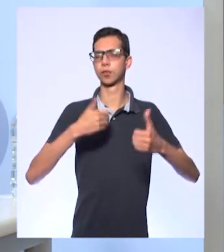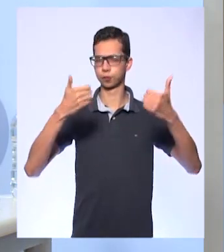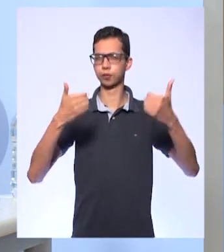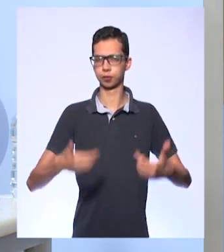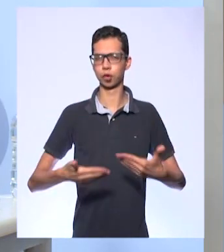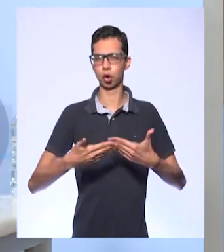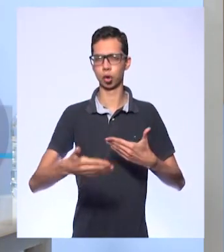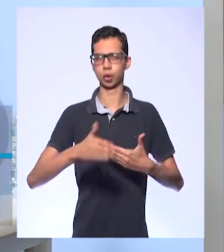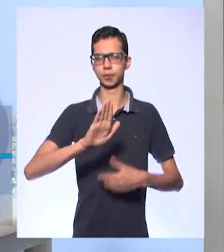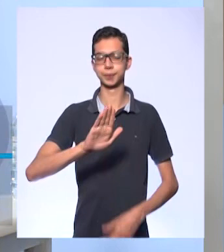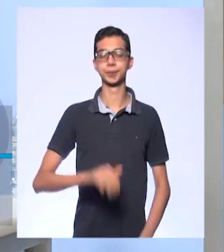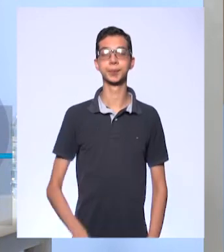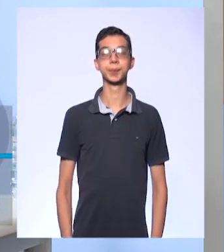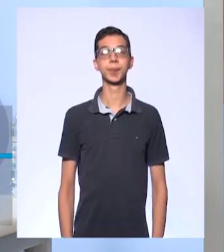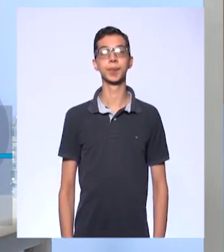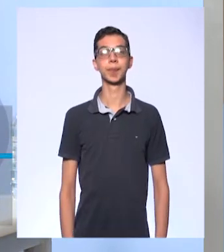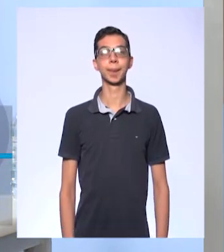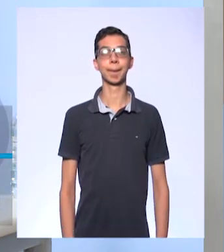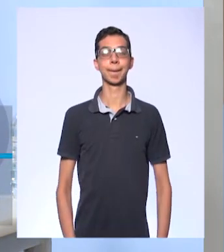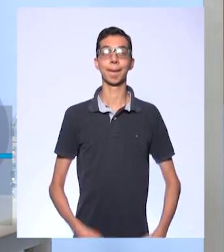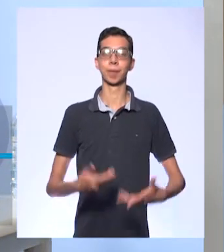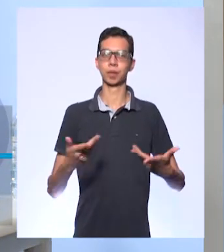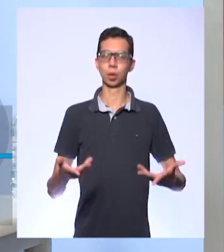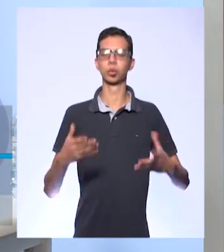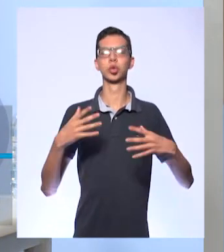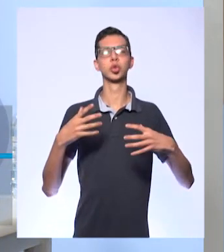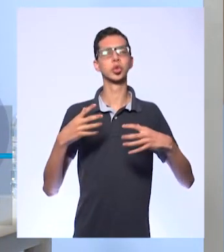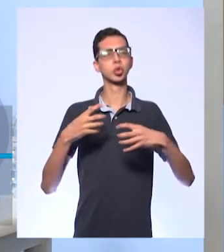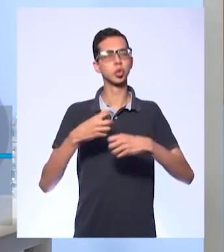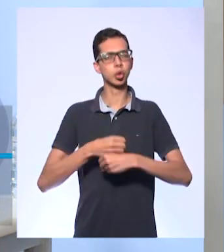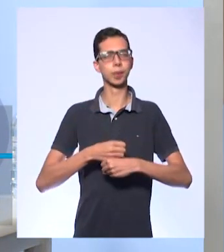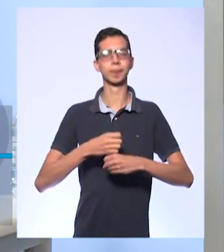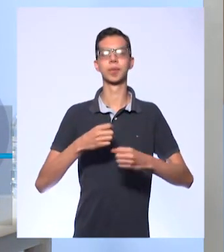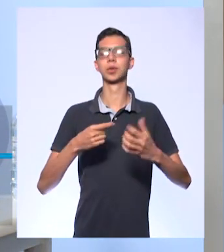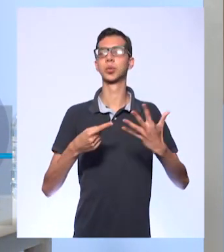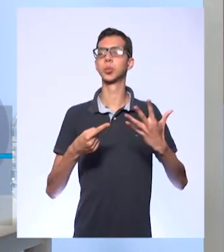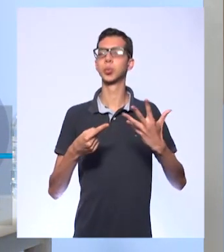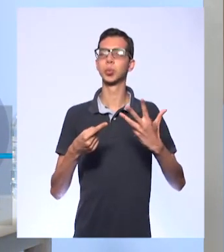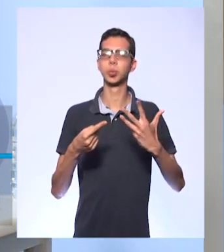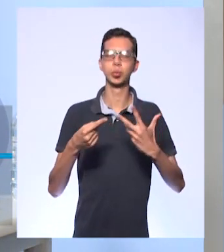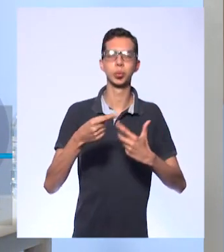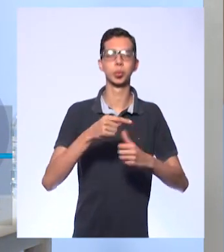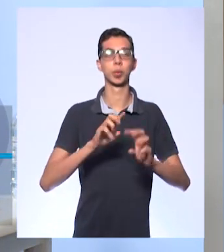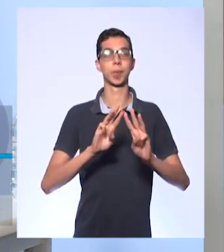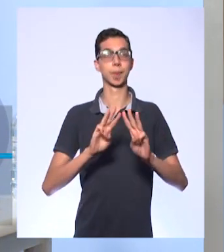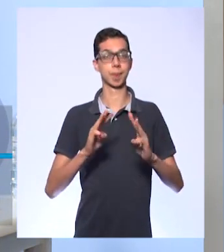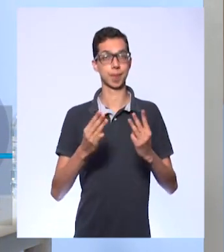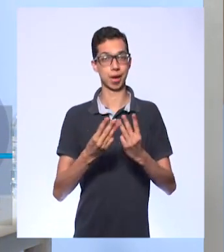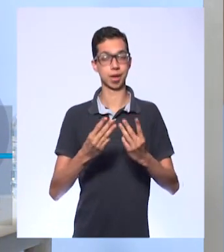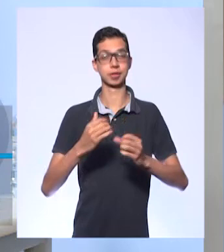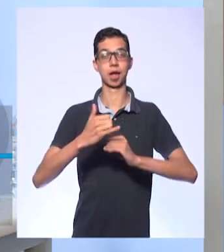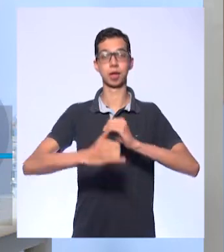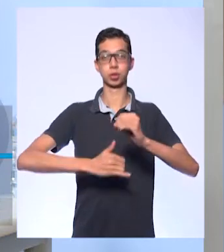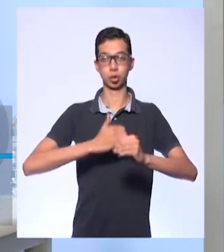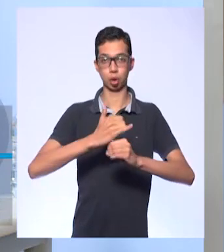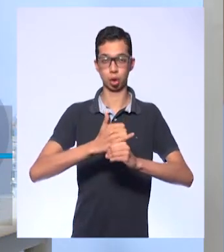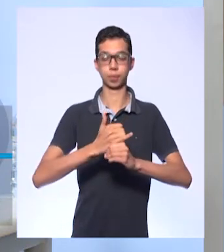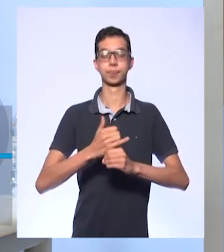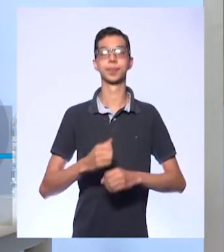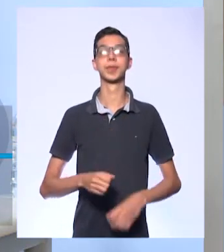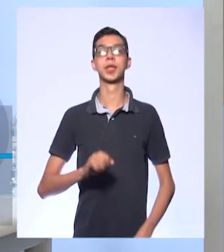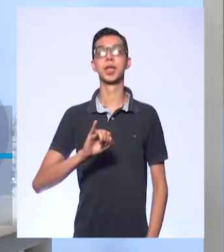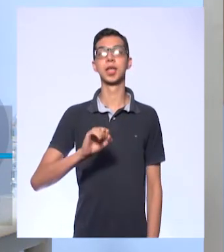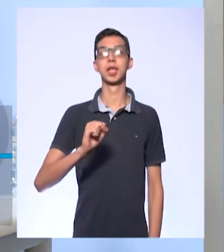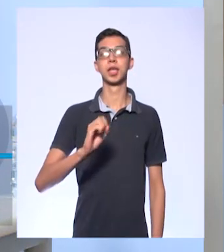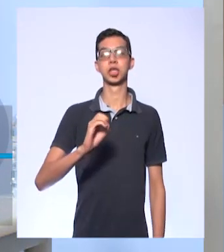desse cálculo, né, dessa somatórias, né, das massas atômicas, dos seus isótopos que